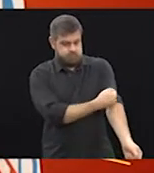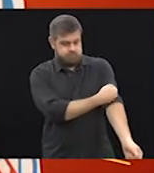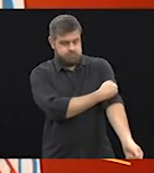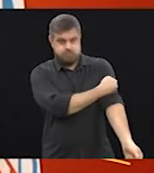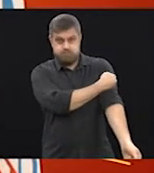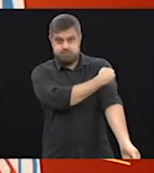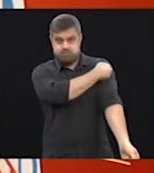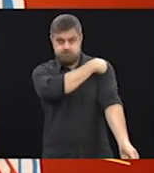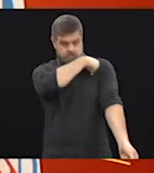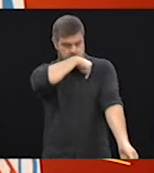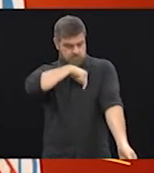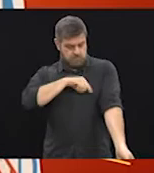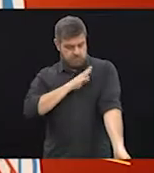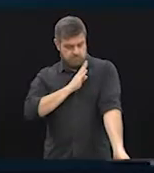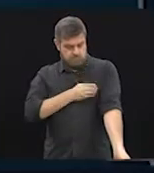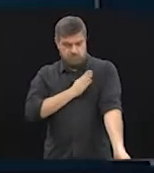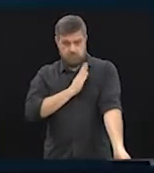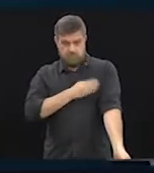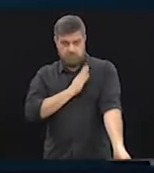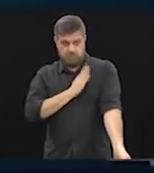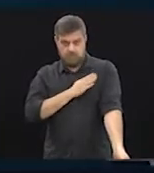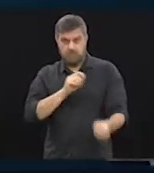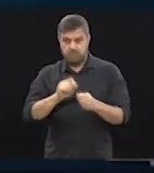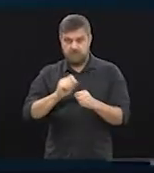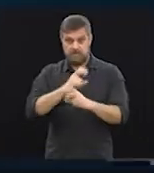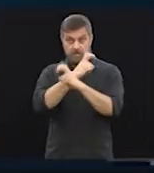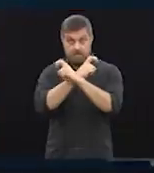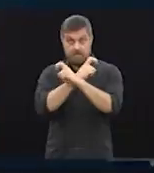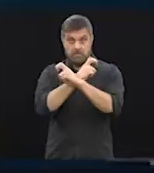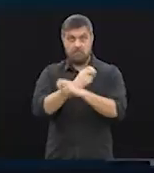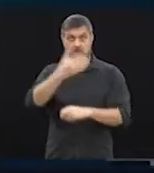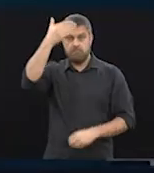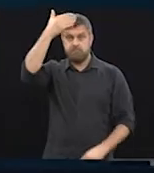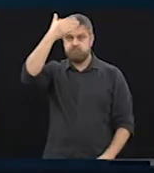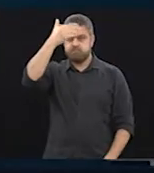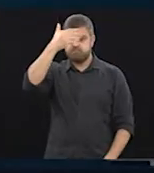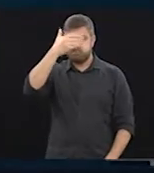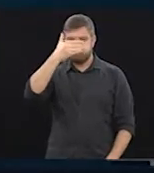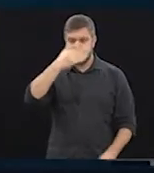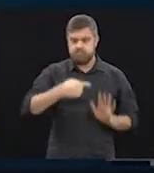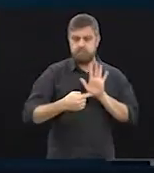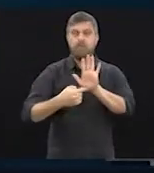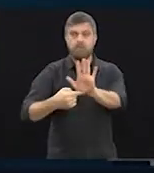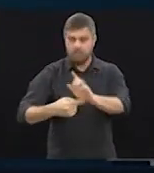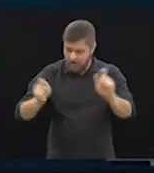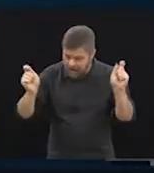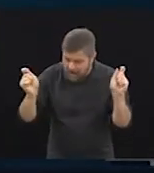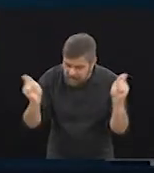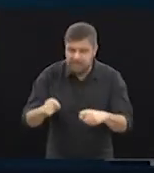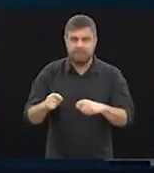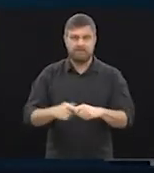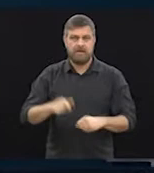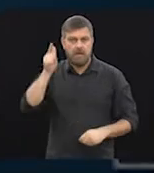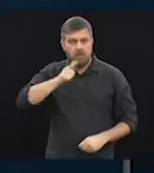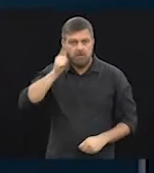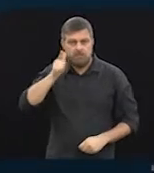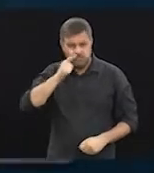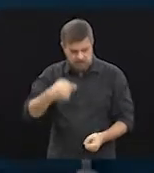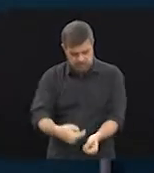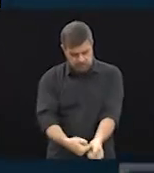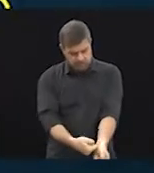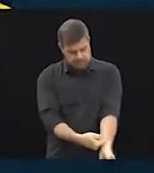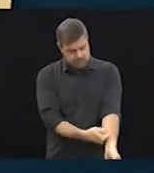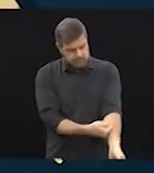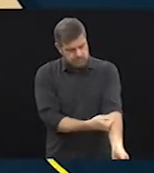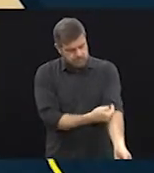pelo braço que foi até o coração, tirou uma radiografia e mostrou para todo mundo que era possível chegar até o coração através do